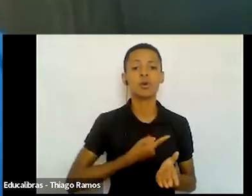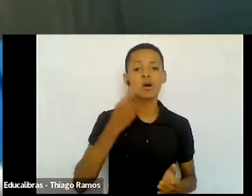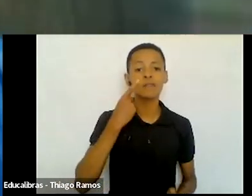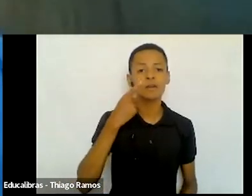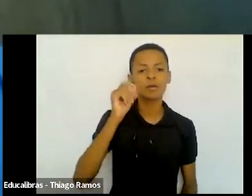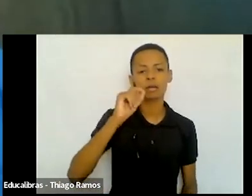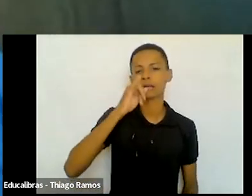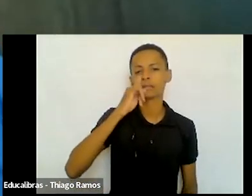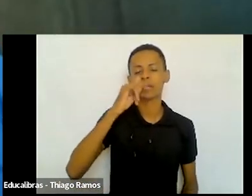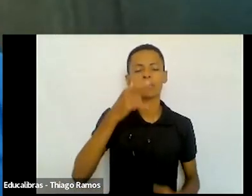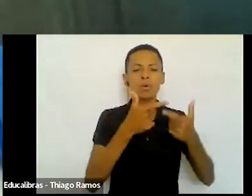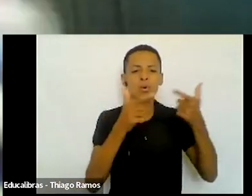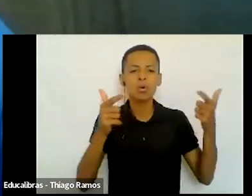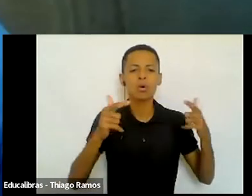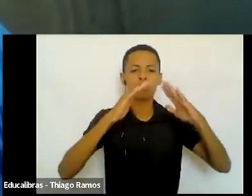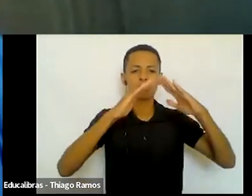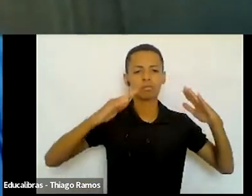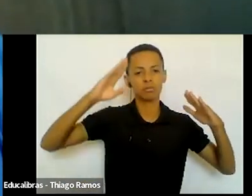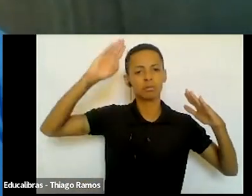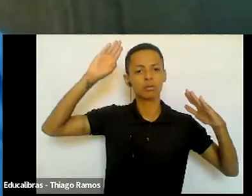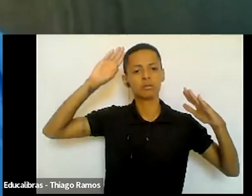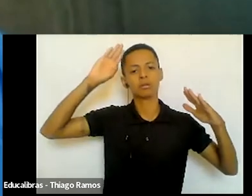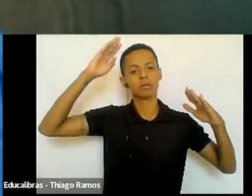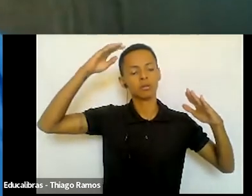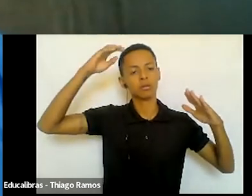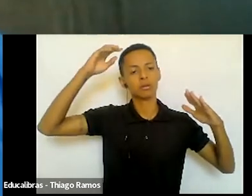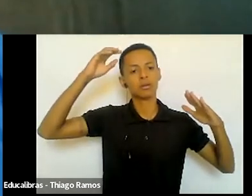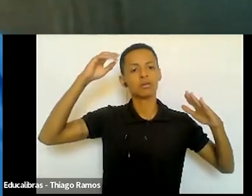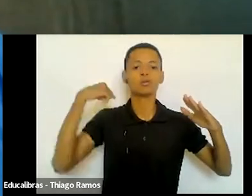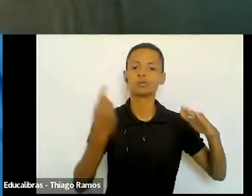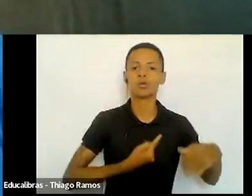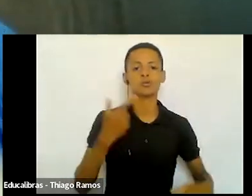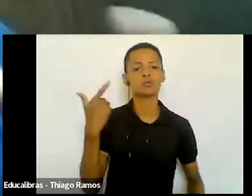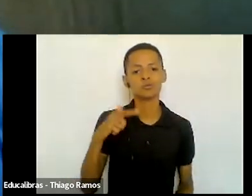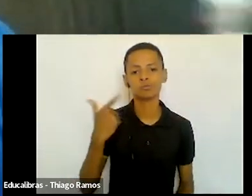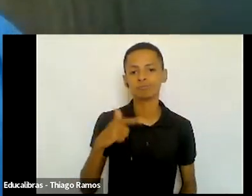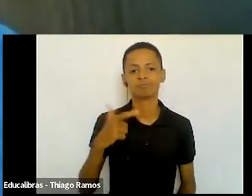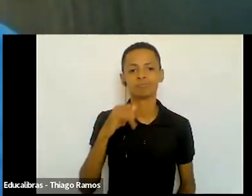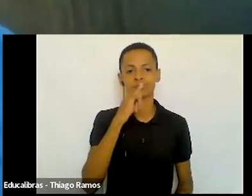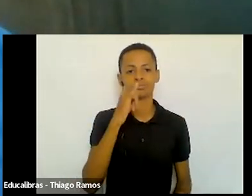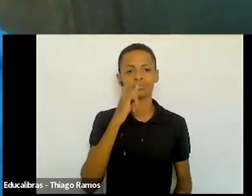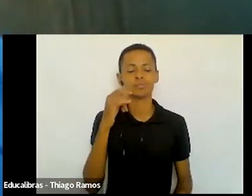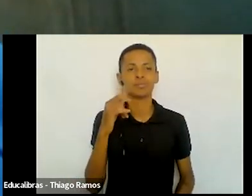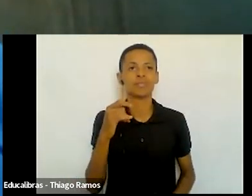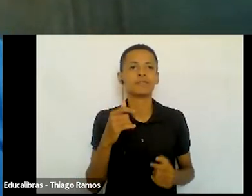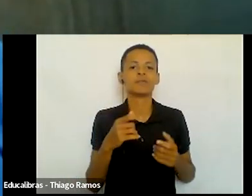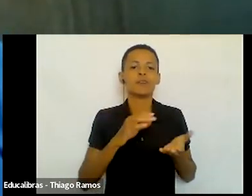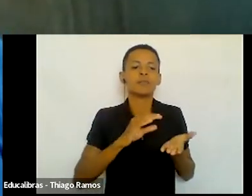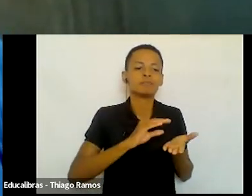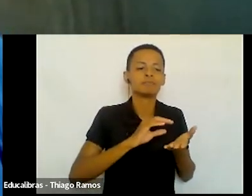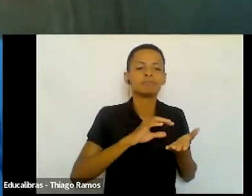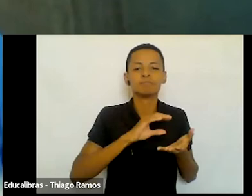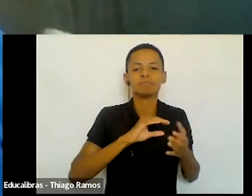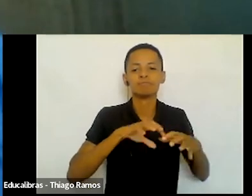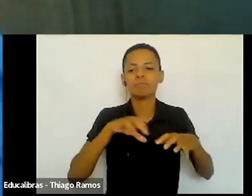outras expressões religiosas, a gente não tem não foi distribuído de maneira democrática, né, isso daí,